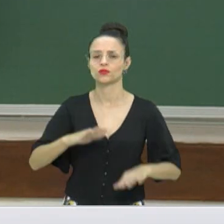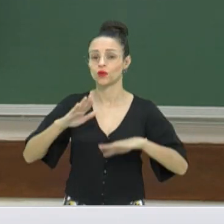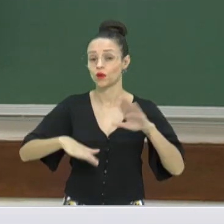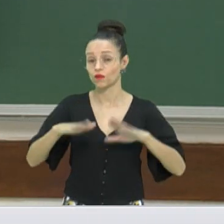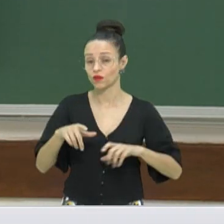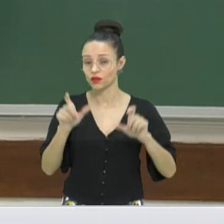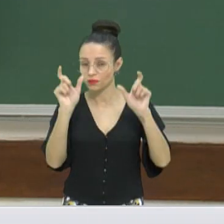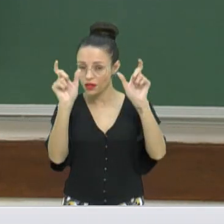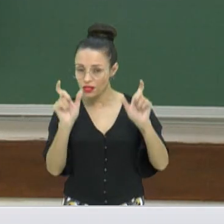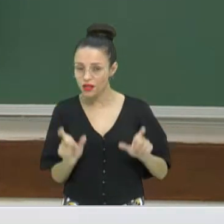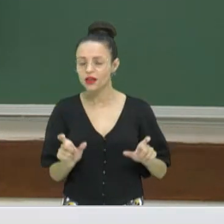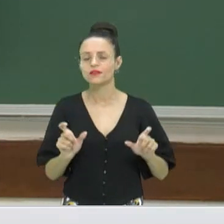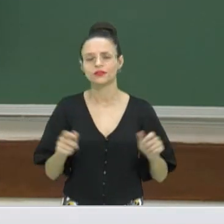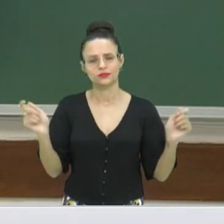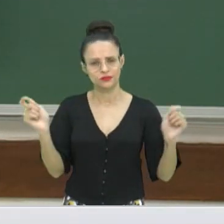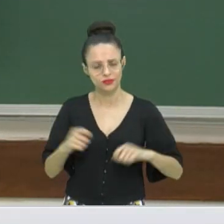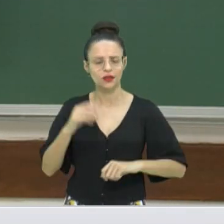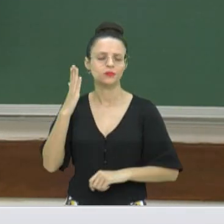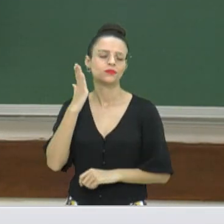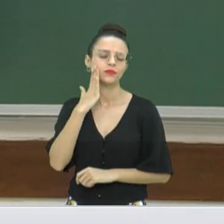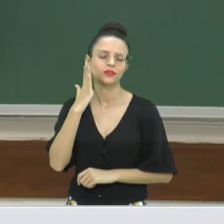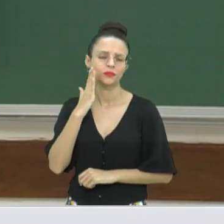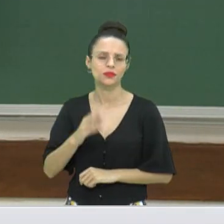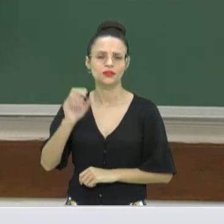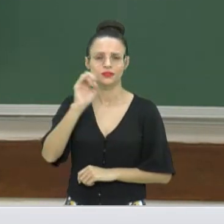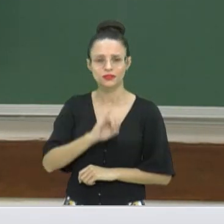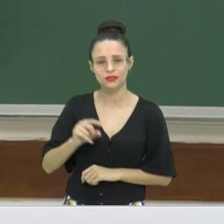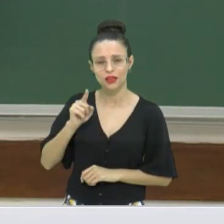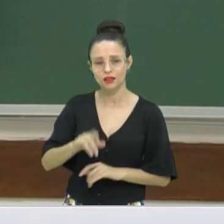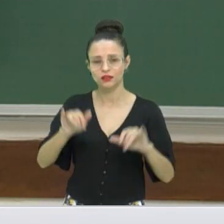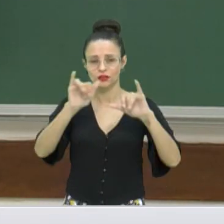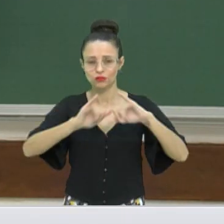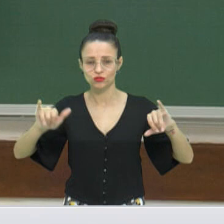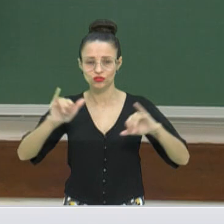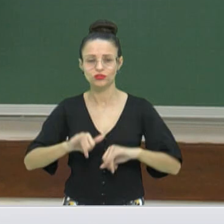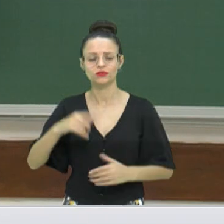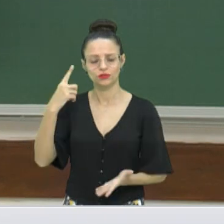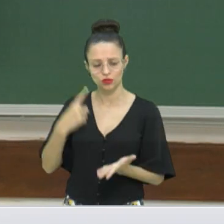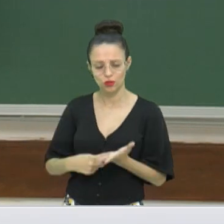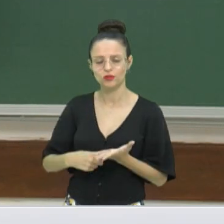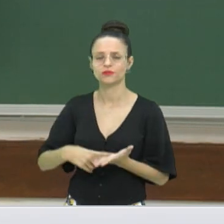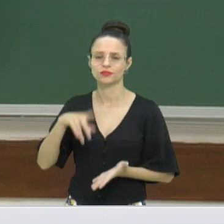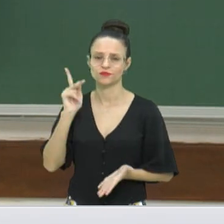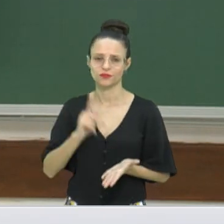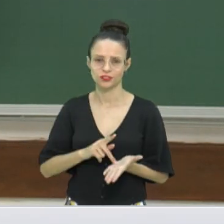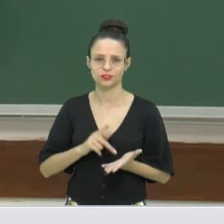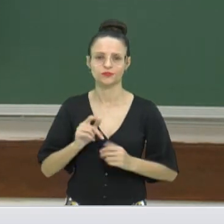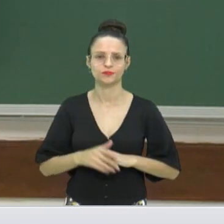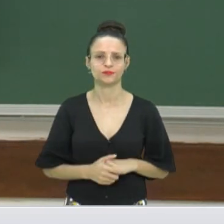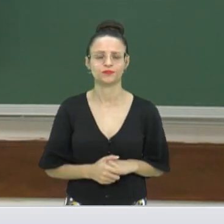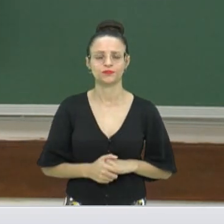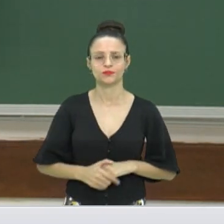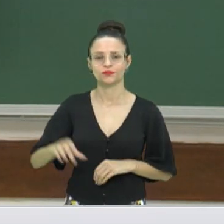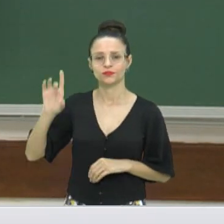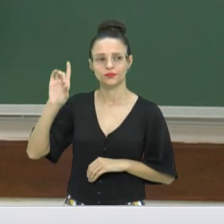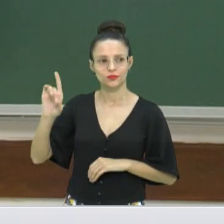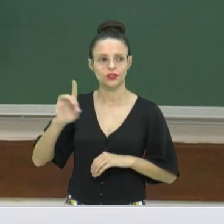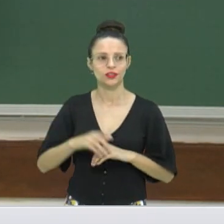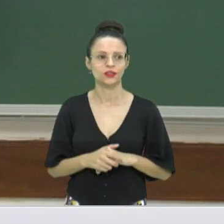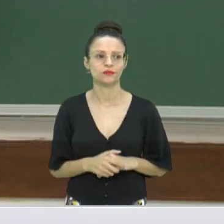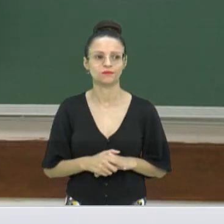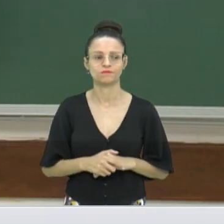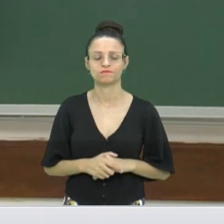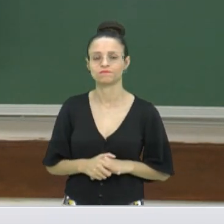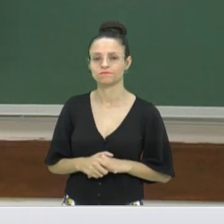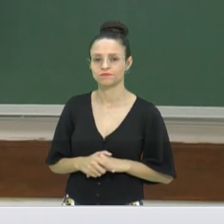as palavras usadas é possível saber se aquela notícia tem compromisso com a verdade. A letra D, professora,